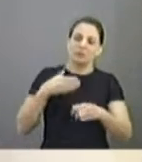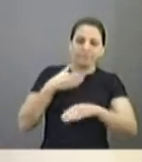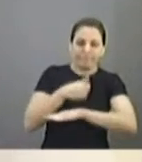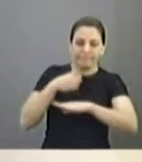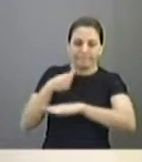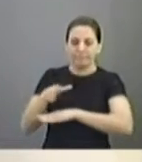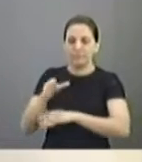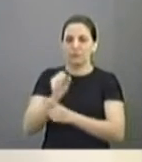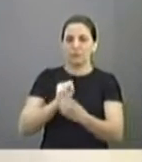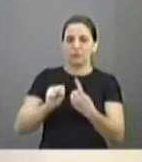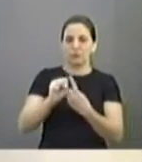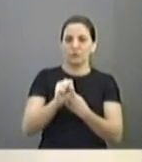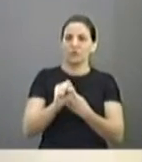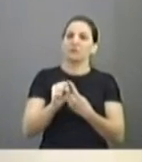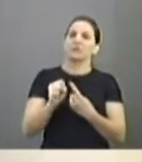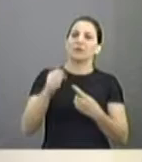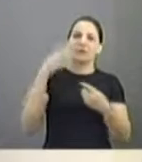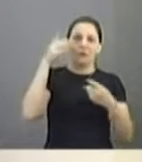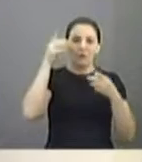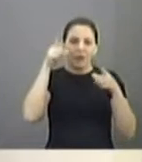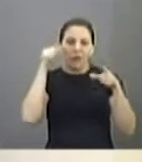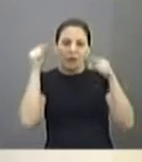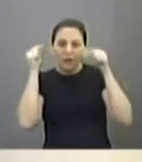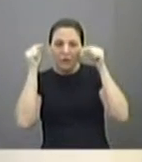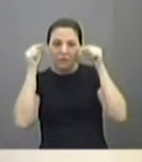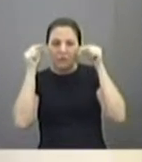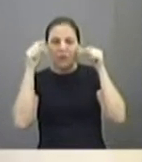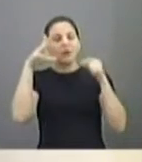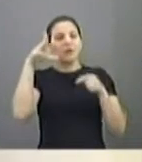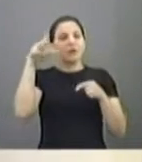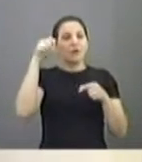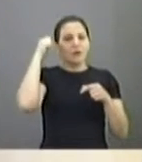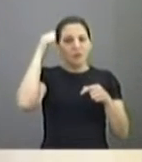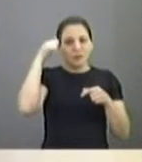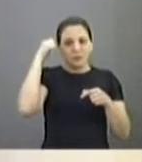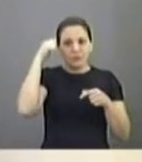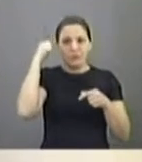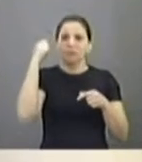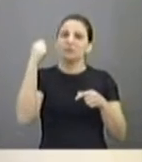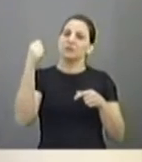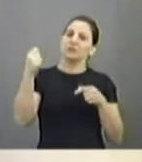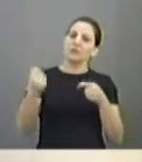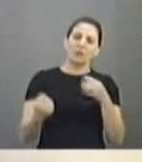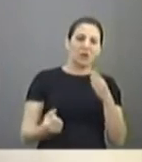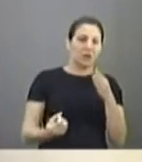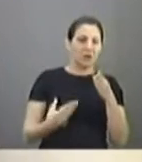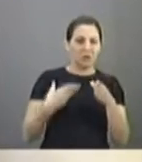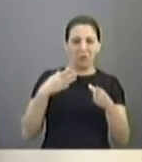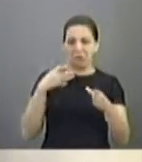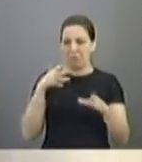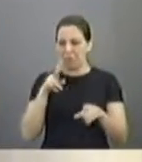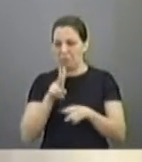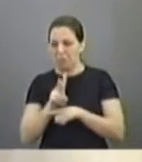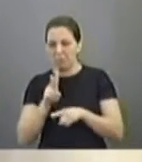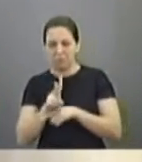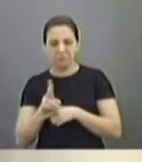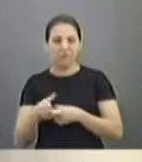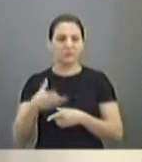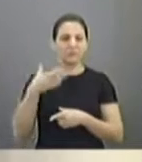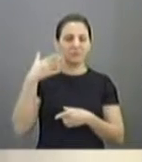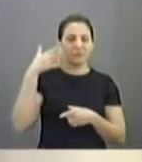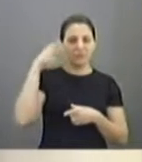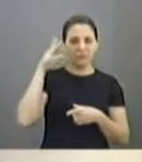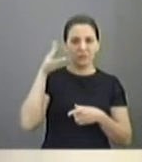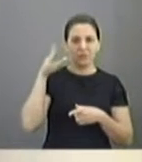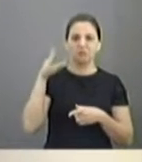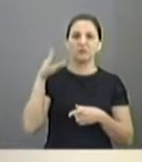civil, artistas, produtores culturais, que há uma demanda forte do Brasil, acho que hoje como um todo, mas em especial de Araraquara, que